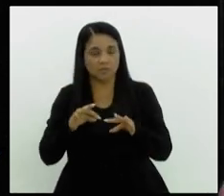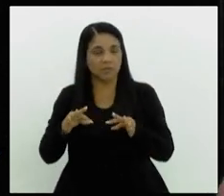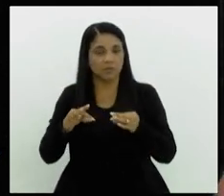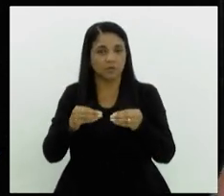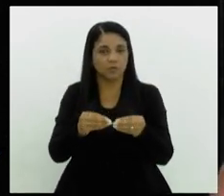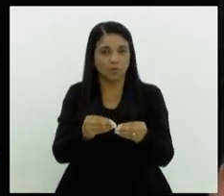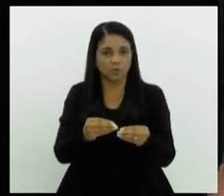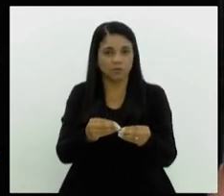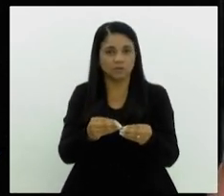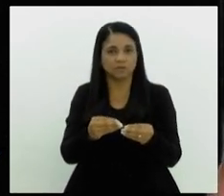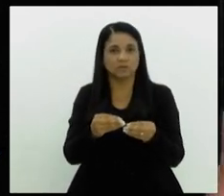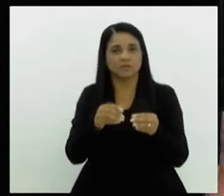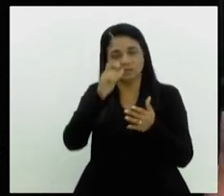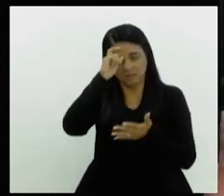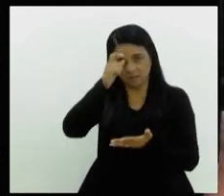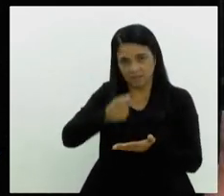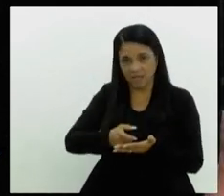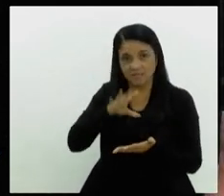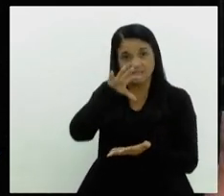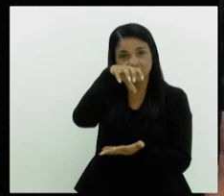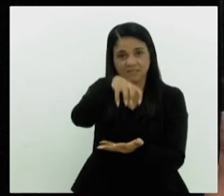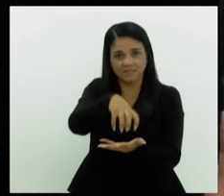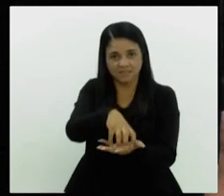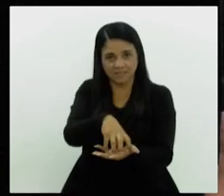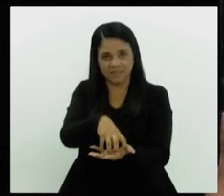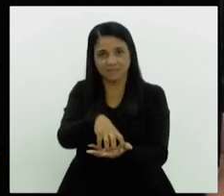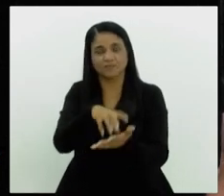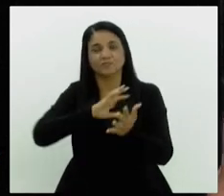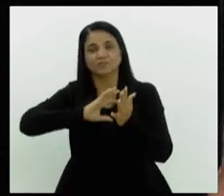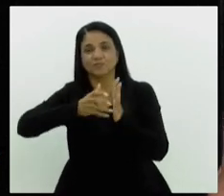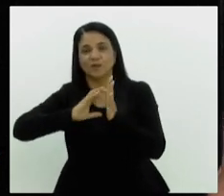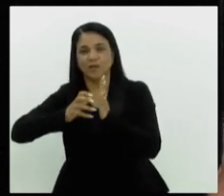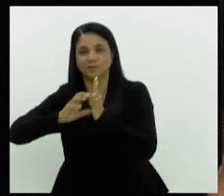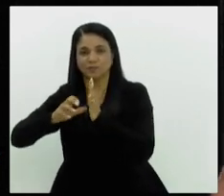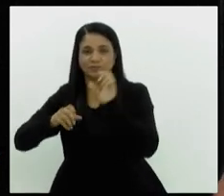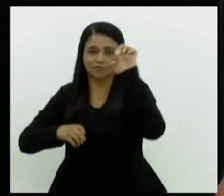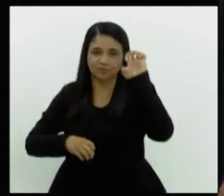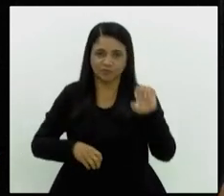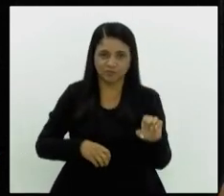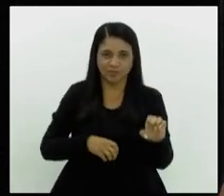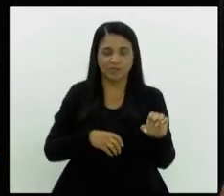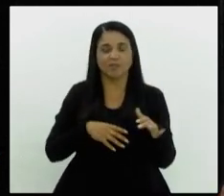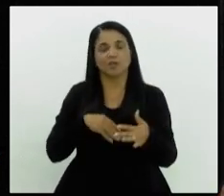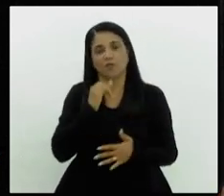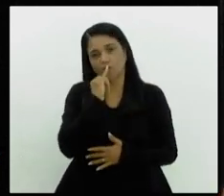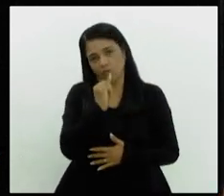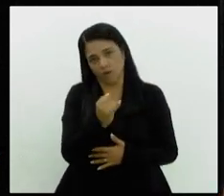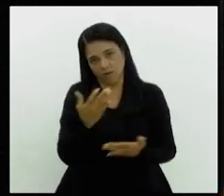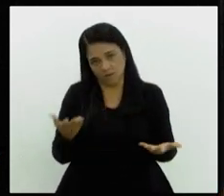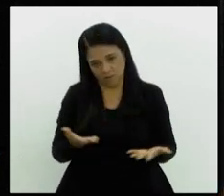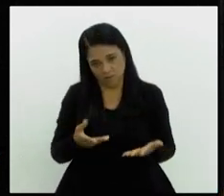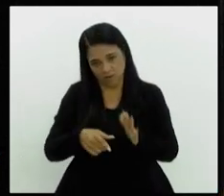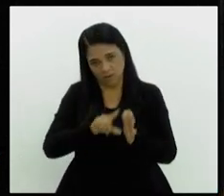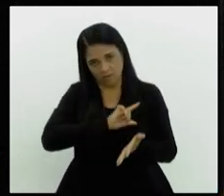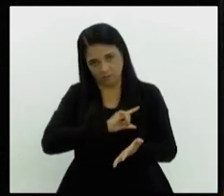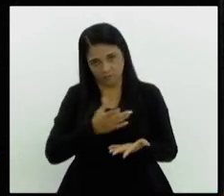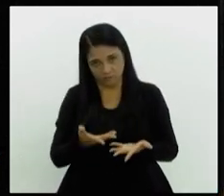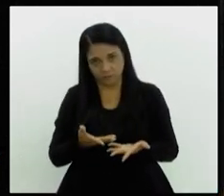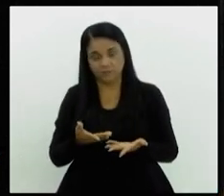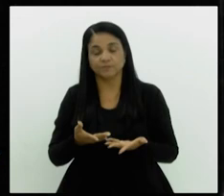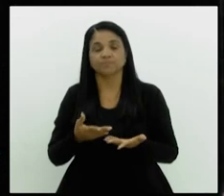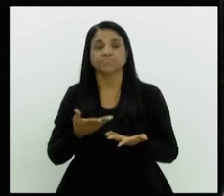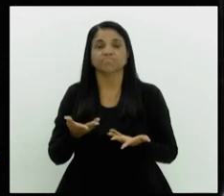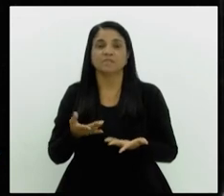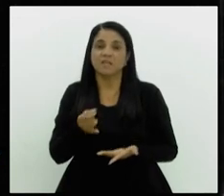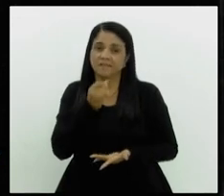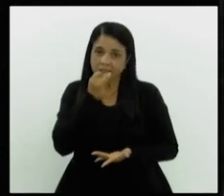torno desta tese central desses partidos de esquerda que eu acabei de citar,